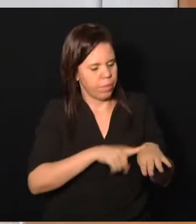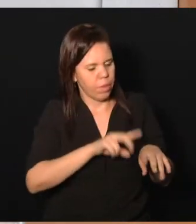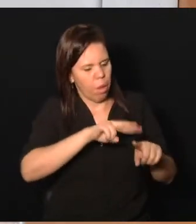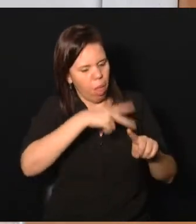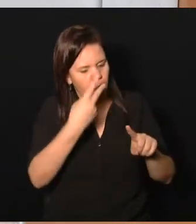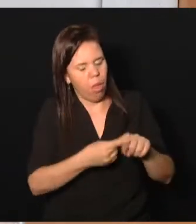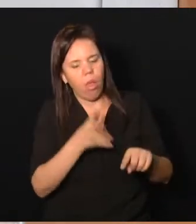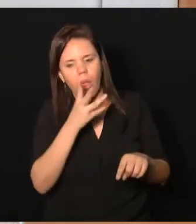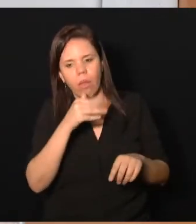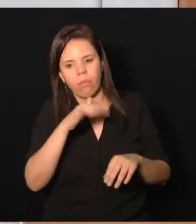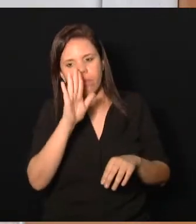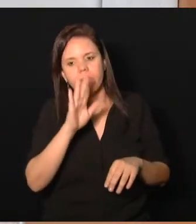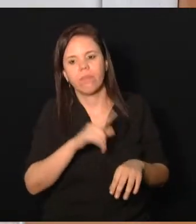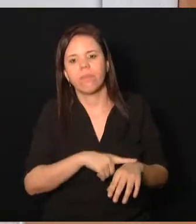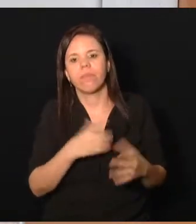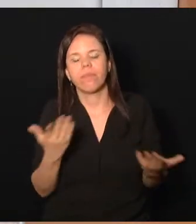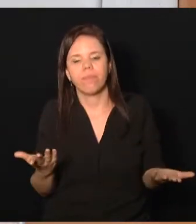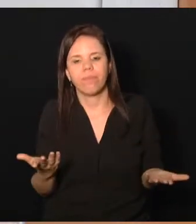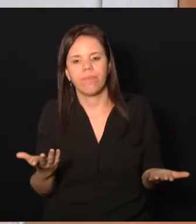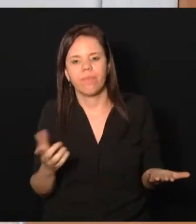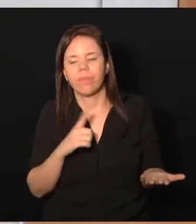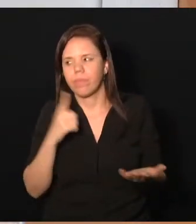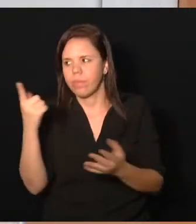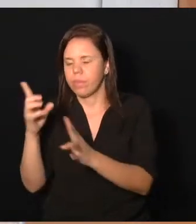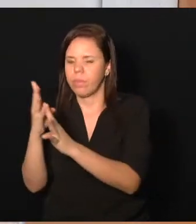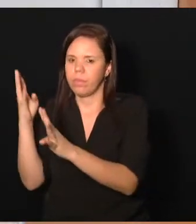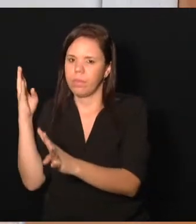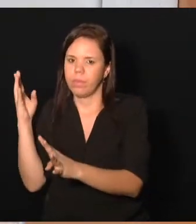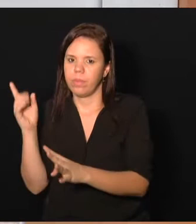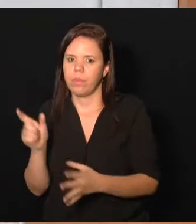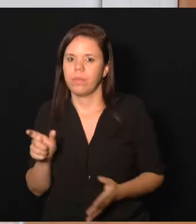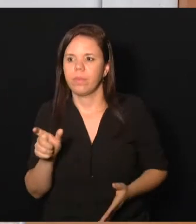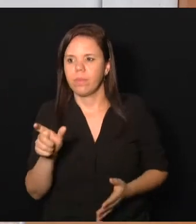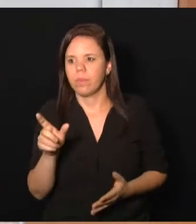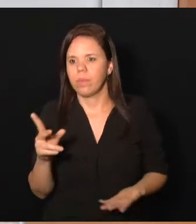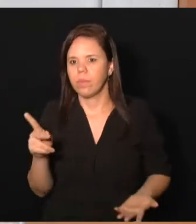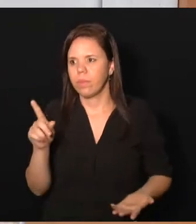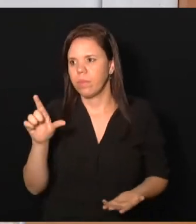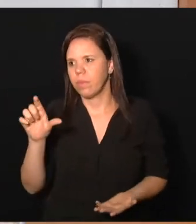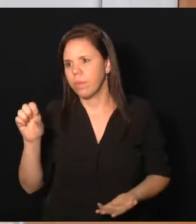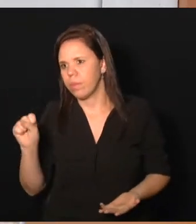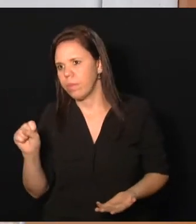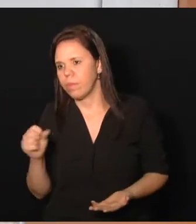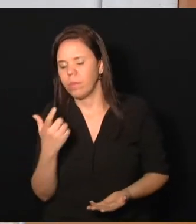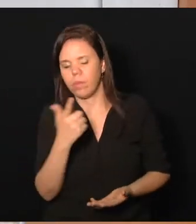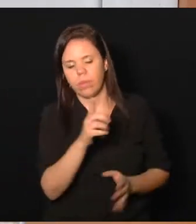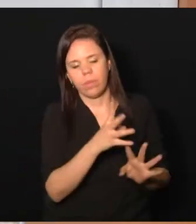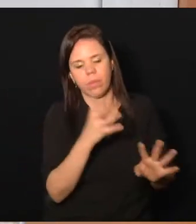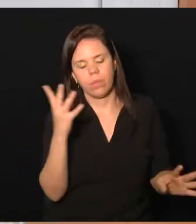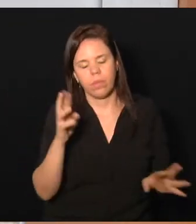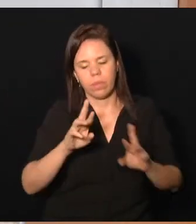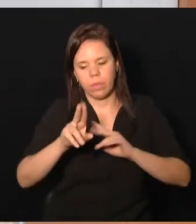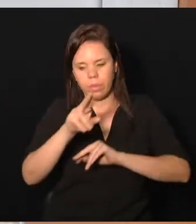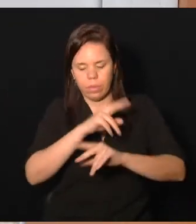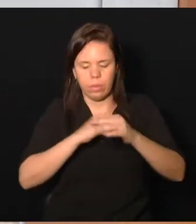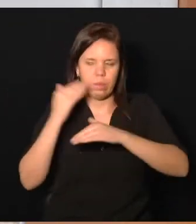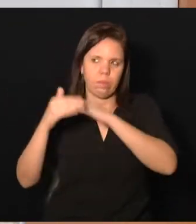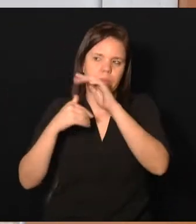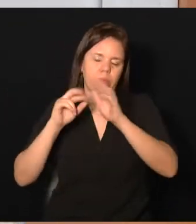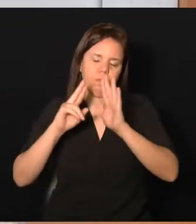da preferencial do que outras filas. Daí você tem a fila do cartão Plus, do cartão Master,